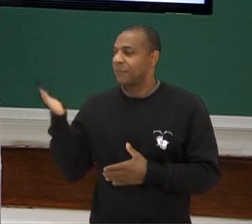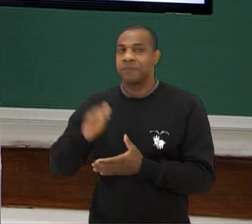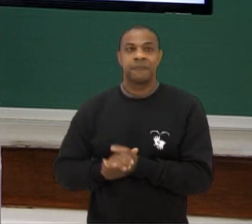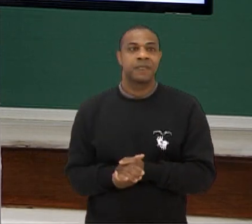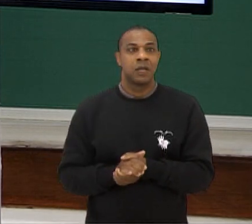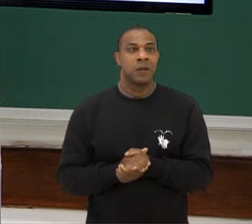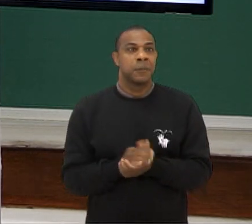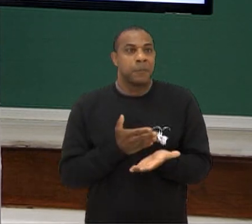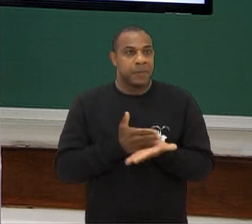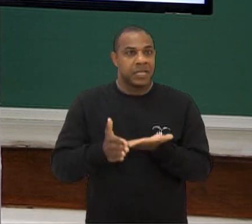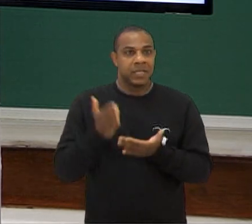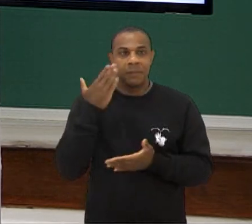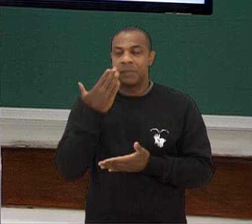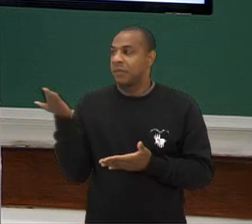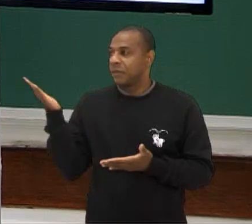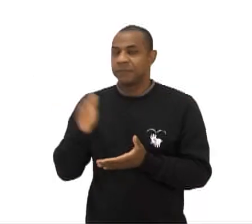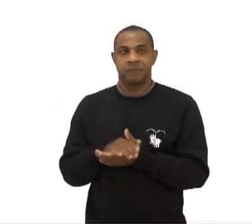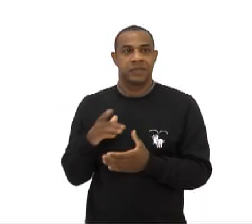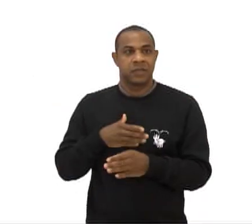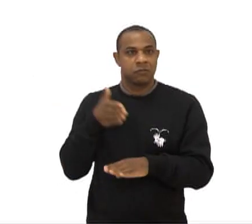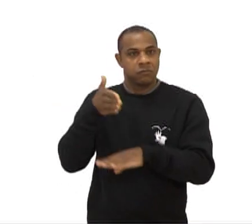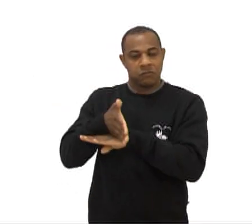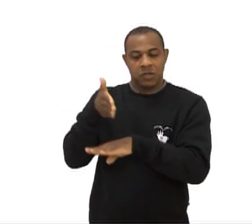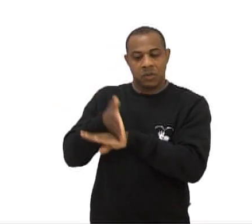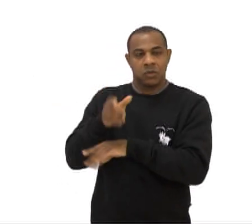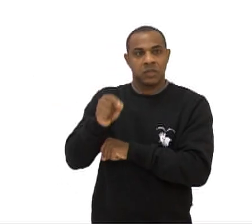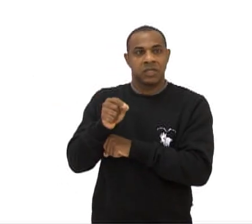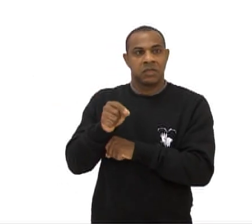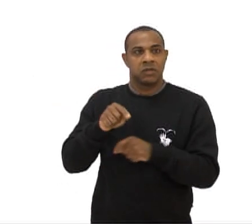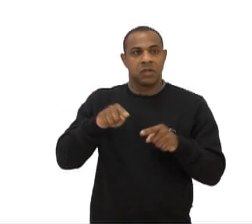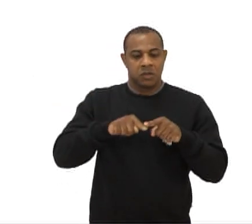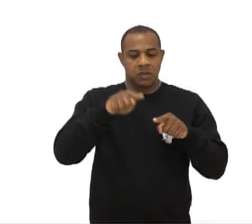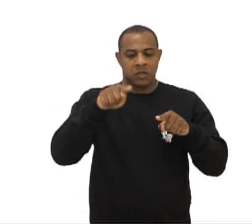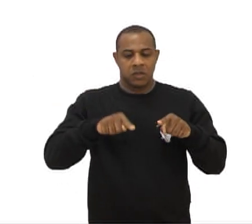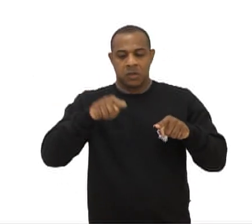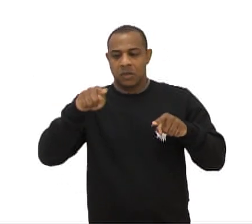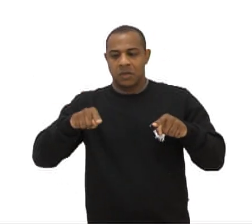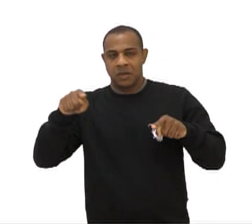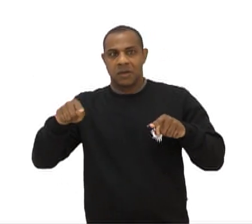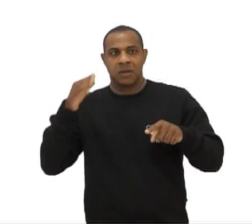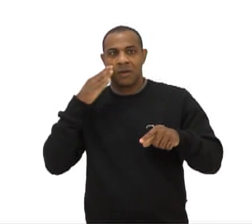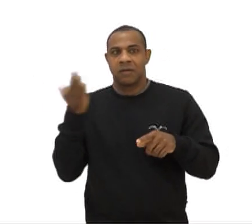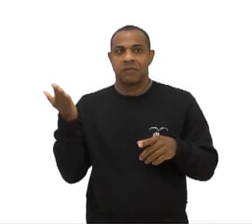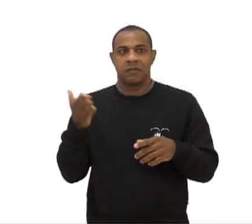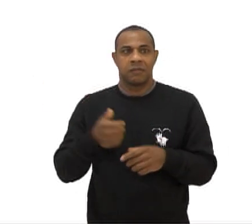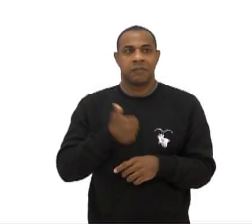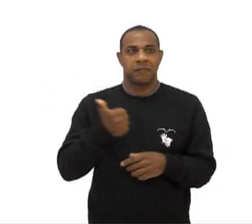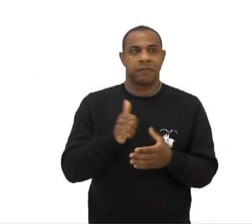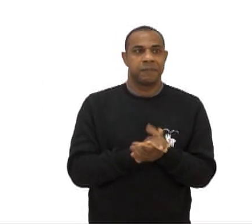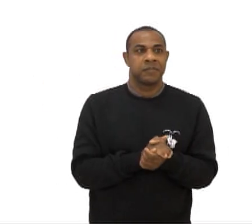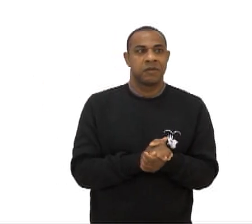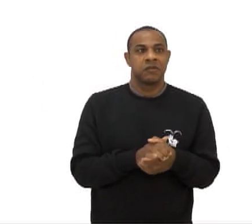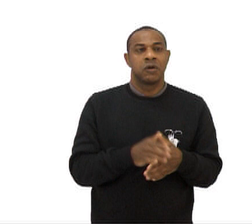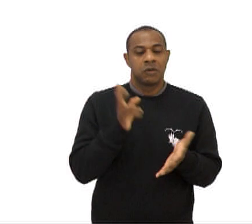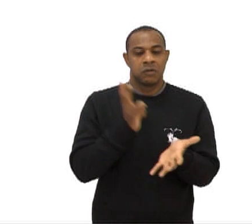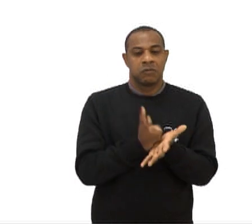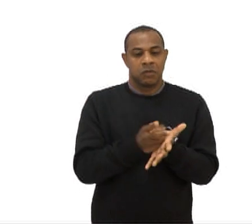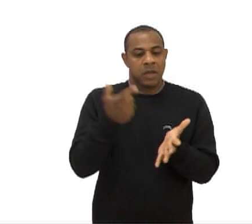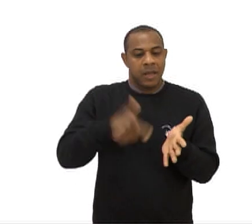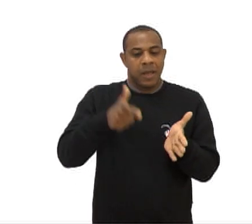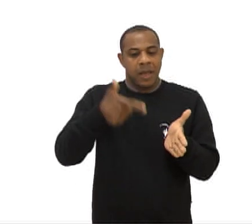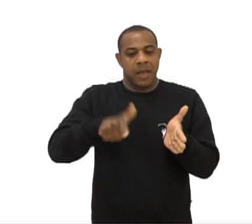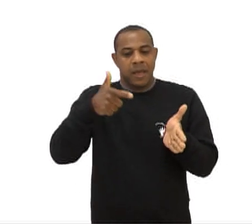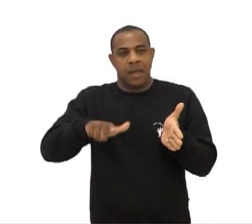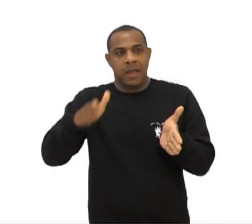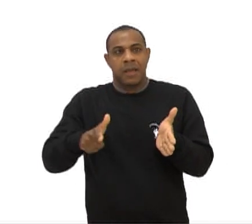ele diz? Temos ali a ideia da frente de onda, que é a primeira que ela vai avançando. As demais são subsequentes e vão seguir o